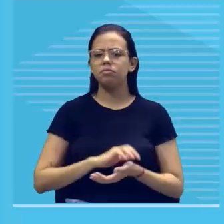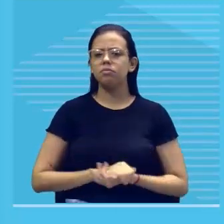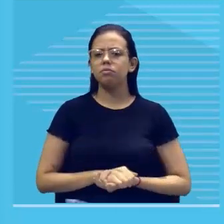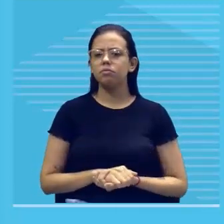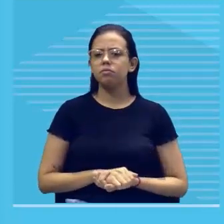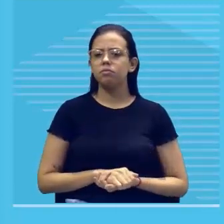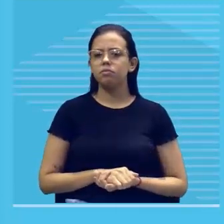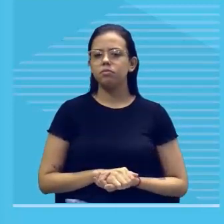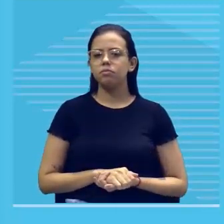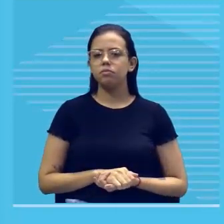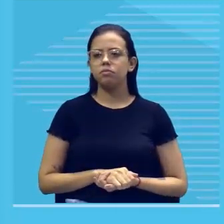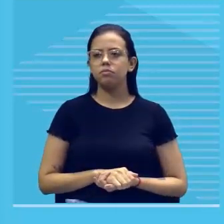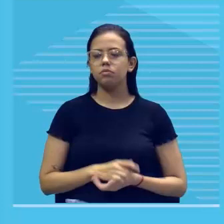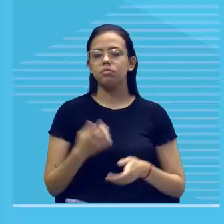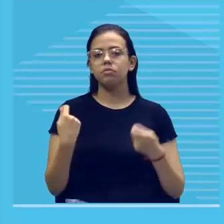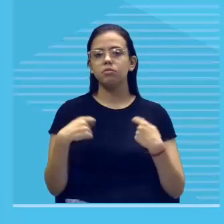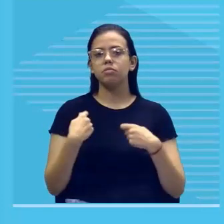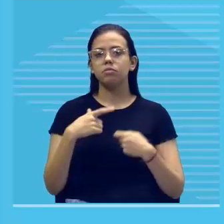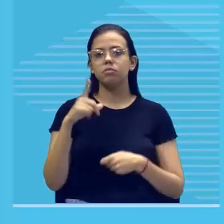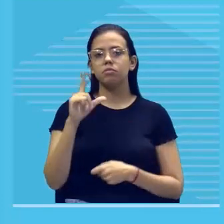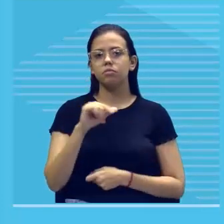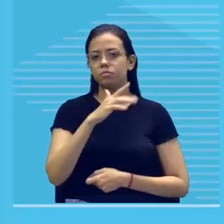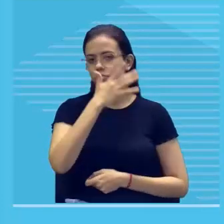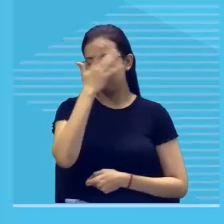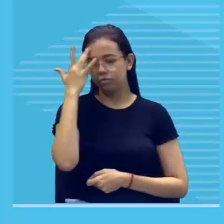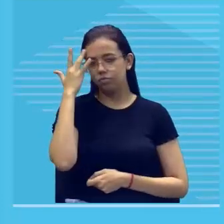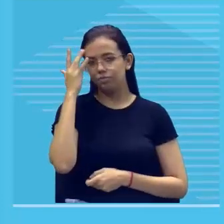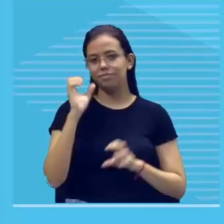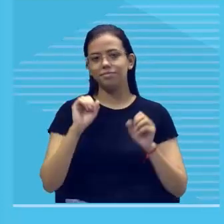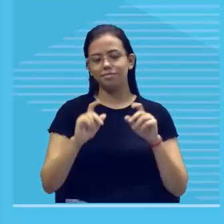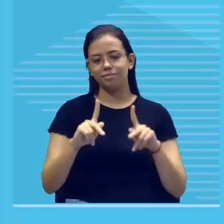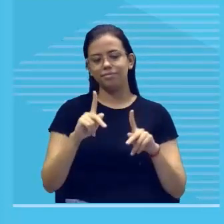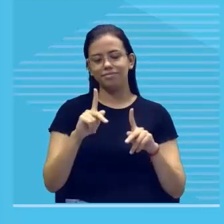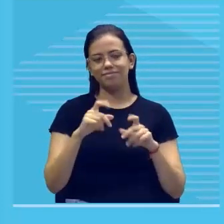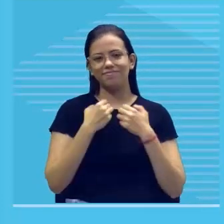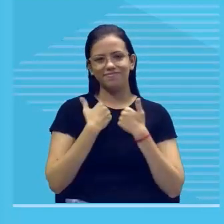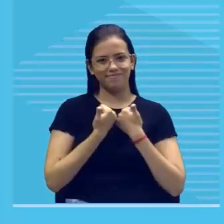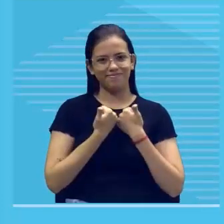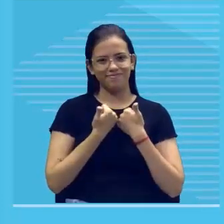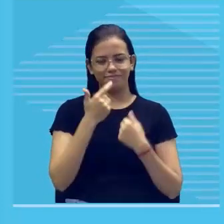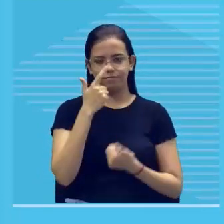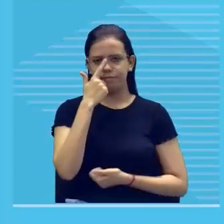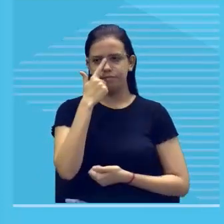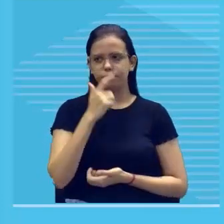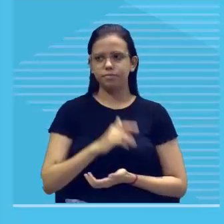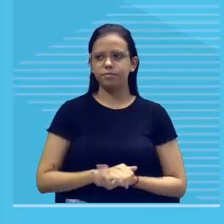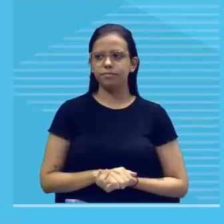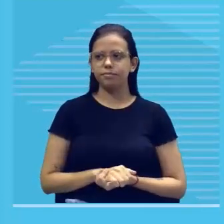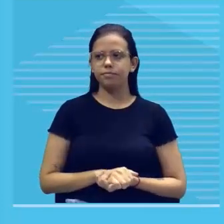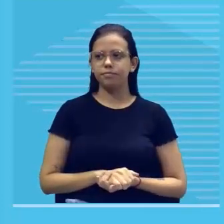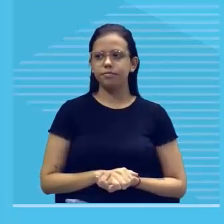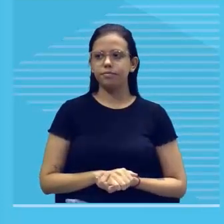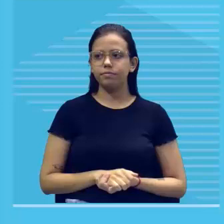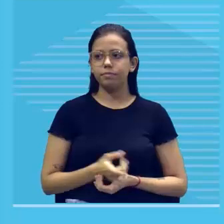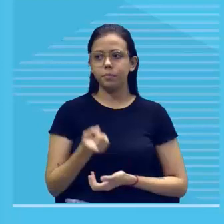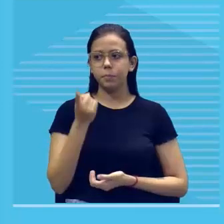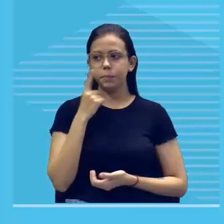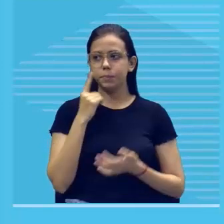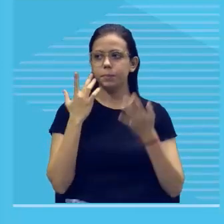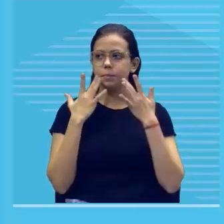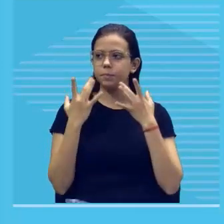e na Então vou precisar de menos funcionários Ok tranquilo Acompanha comigo para